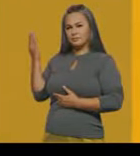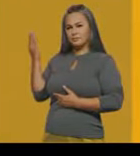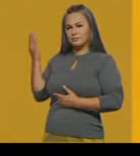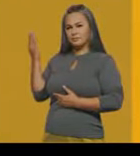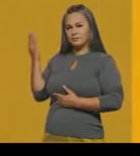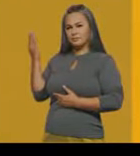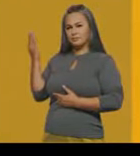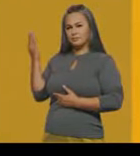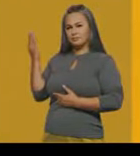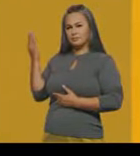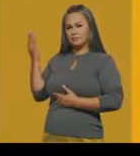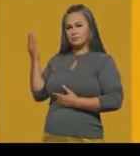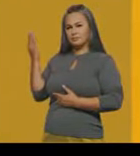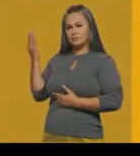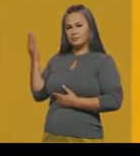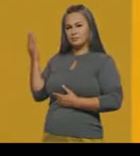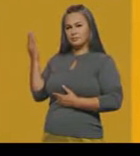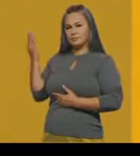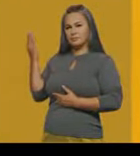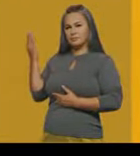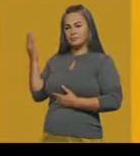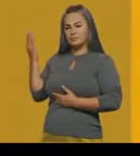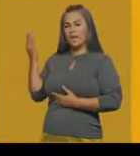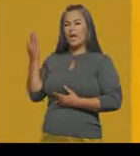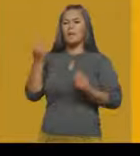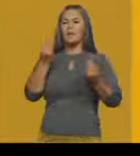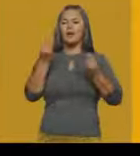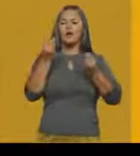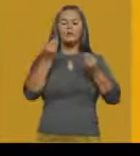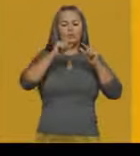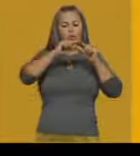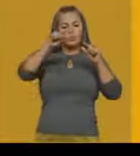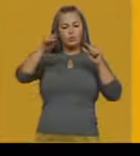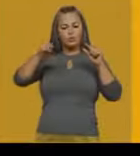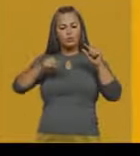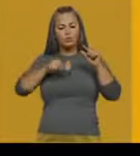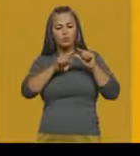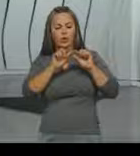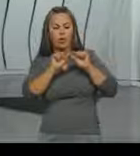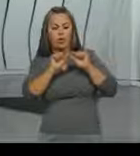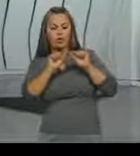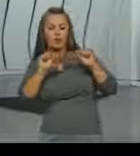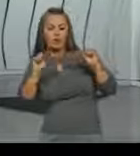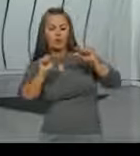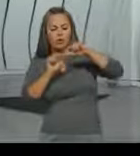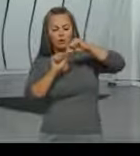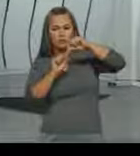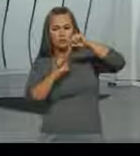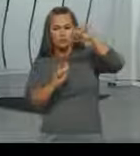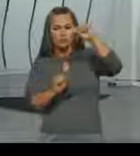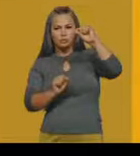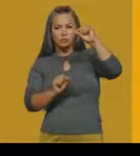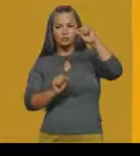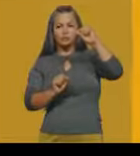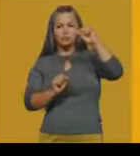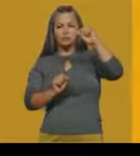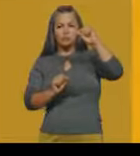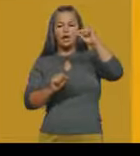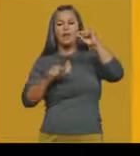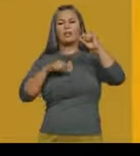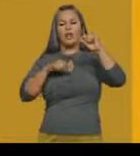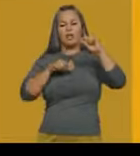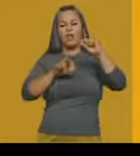Eu tinha um raio já de um lado, completei o raio do outro lado. Se eu tenho 2 raios, eu tenho, na verdade, 2.